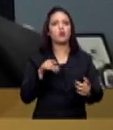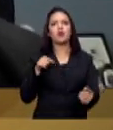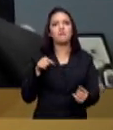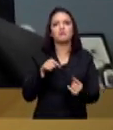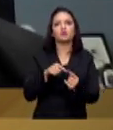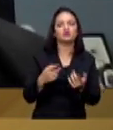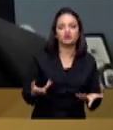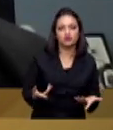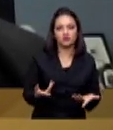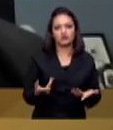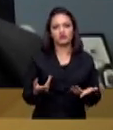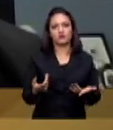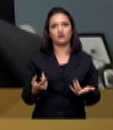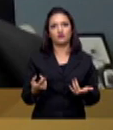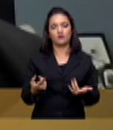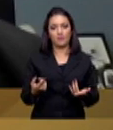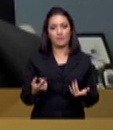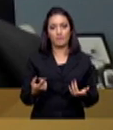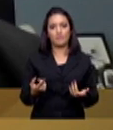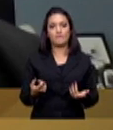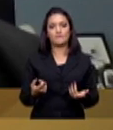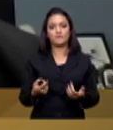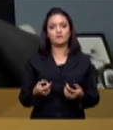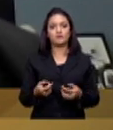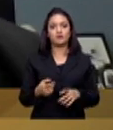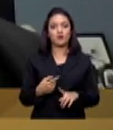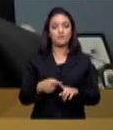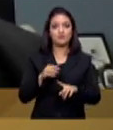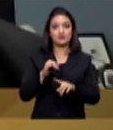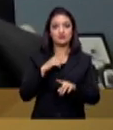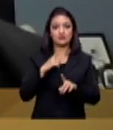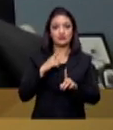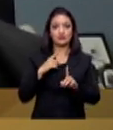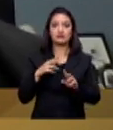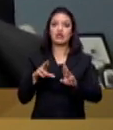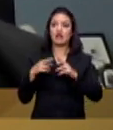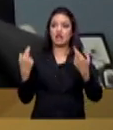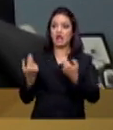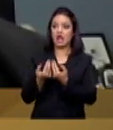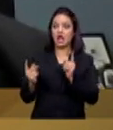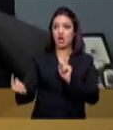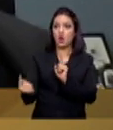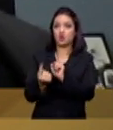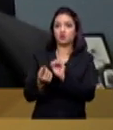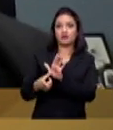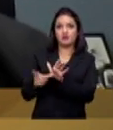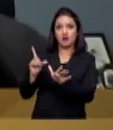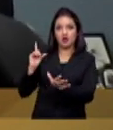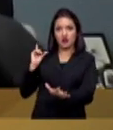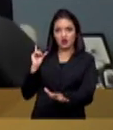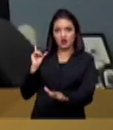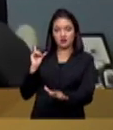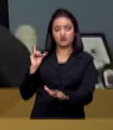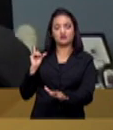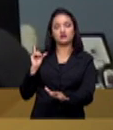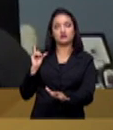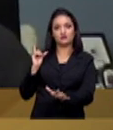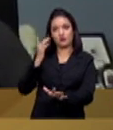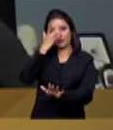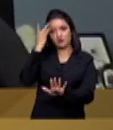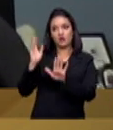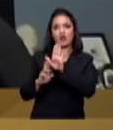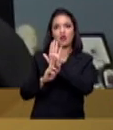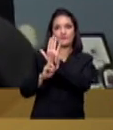tendo em vista a audiência prévia do representante judicial da pessoa jurídica de direito público, que deveria ser